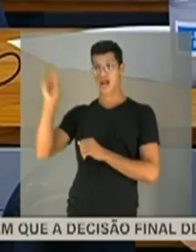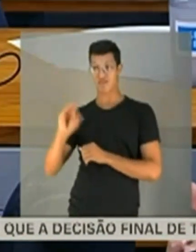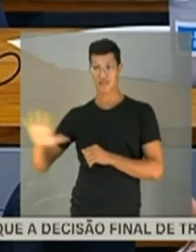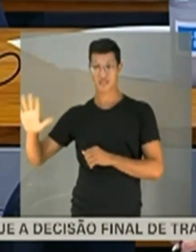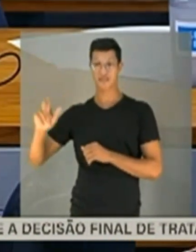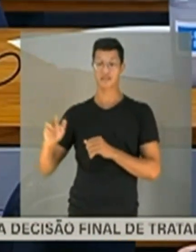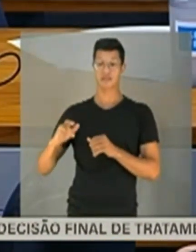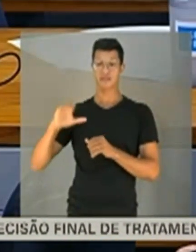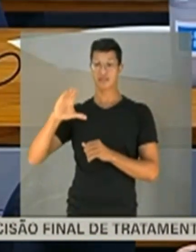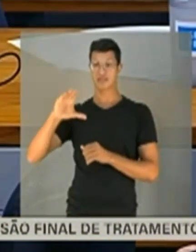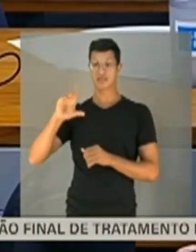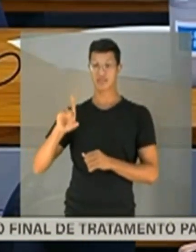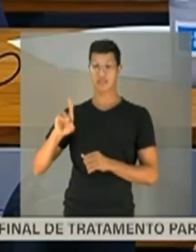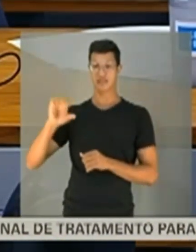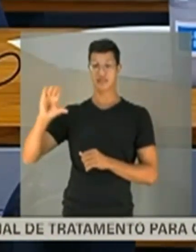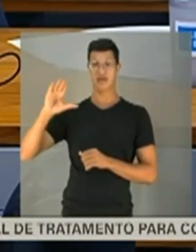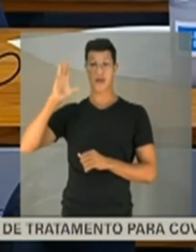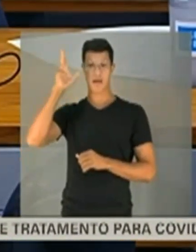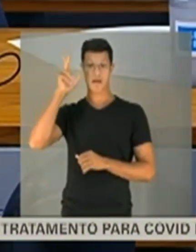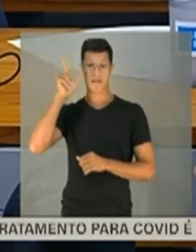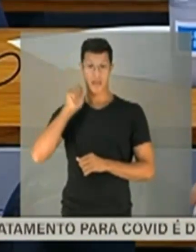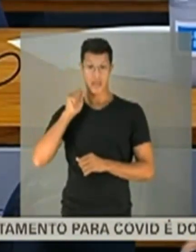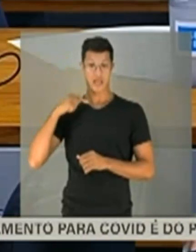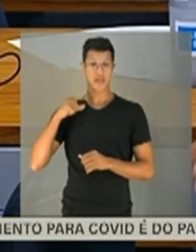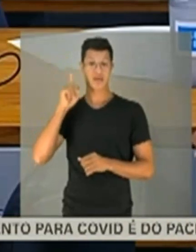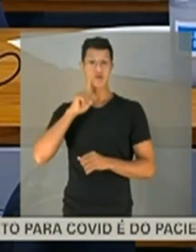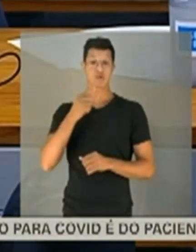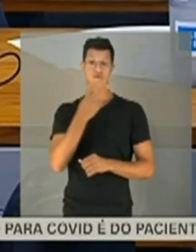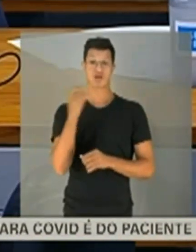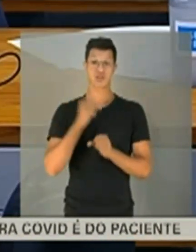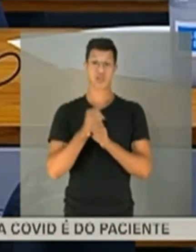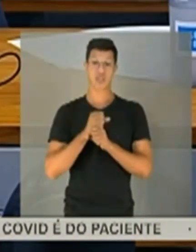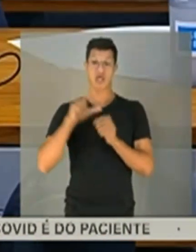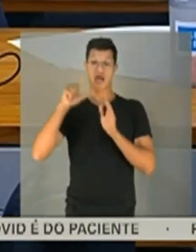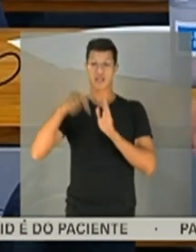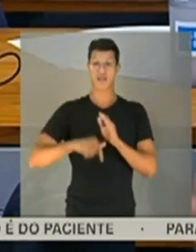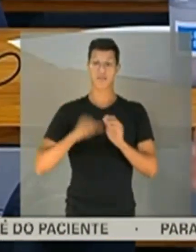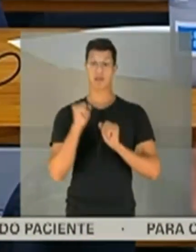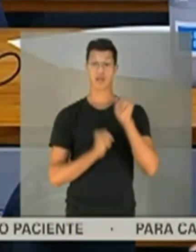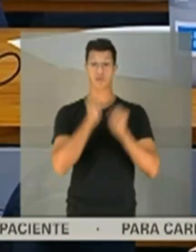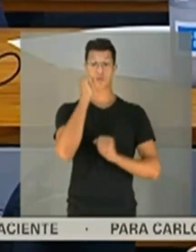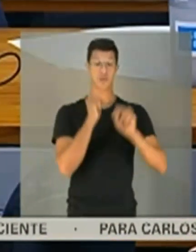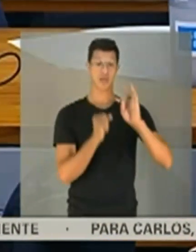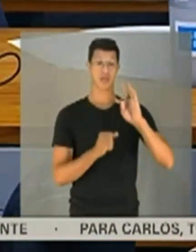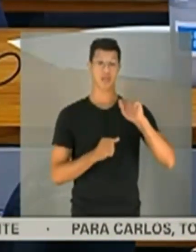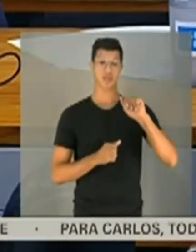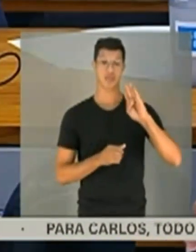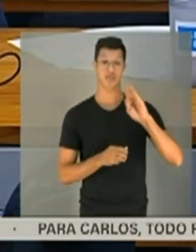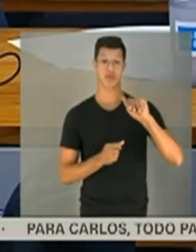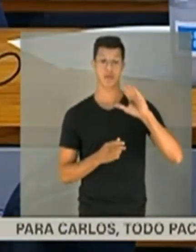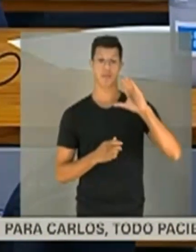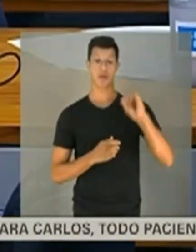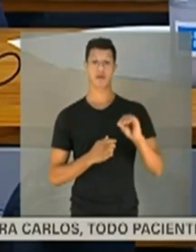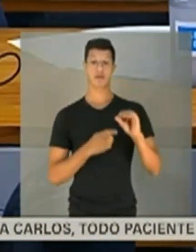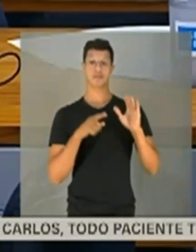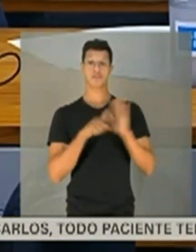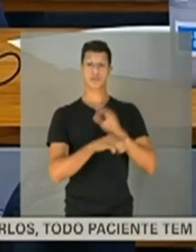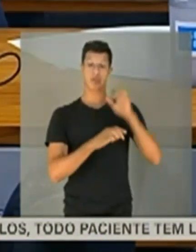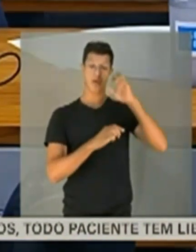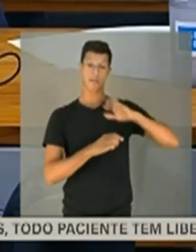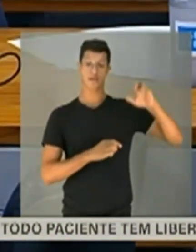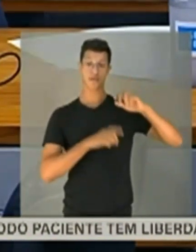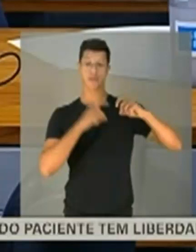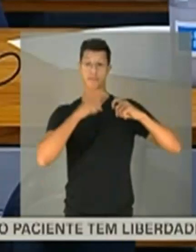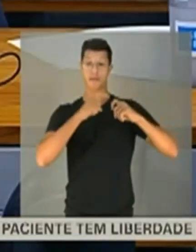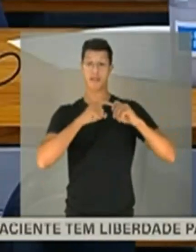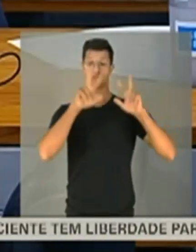afrodescendentes do CDC americano, 20 anos de atraso provocado pela indústria do tabaco, que questionava a observação dos